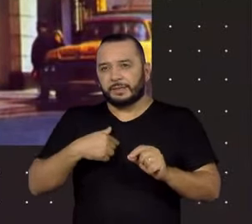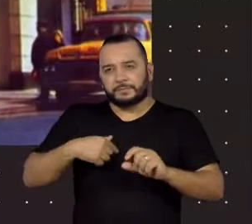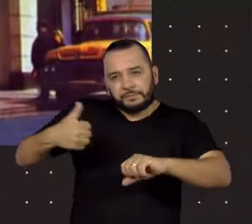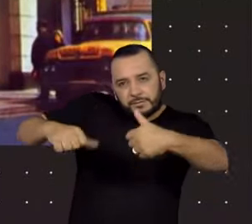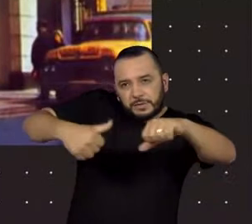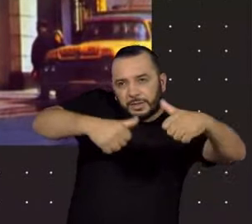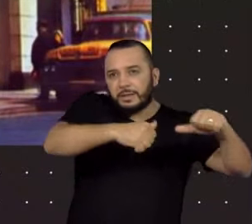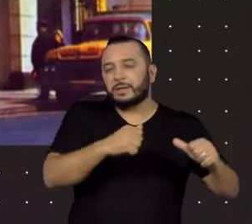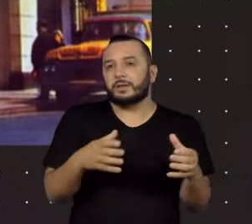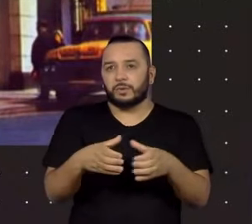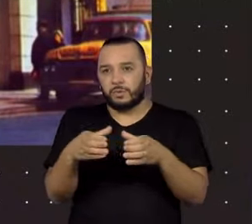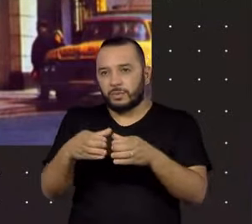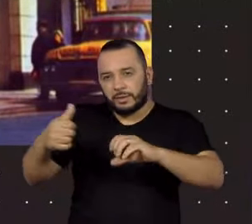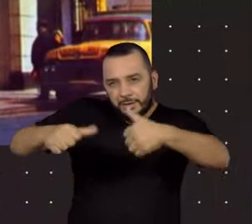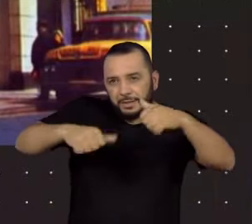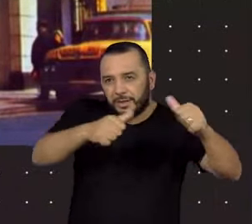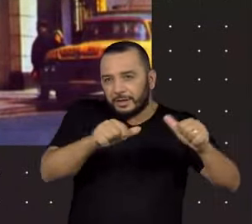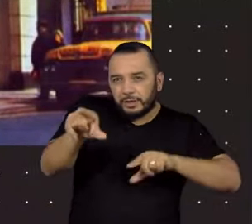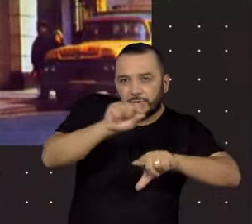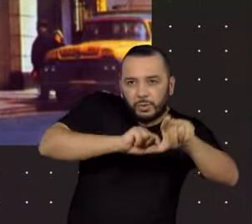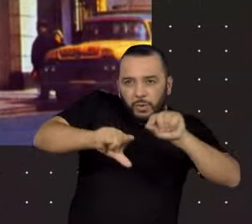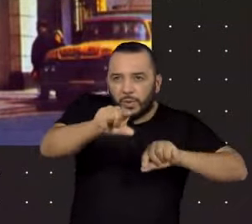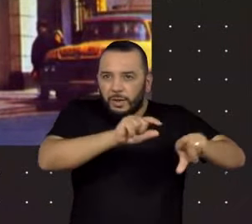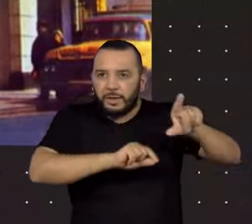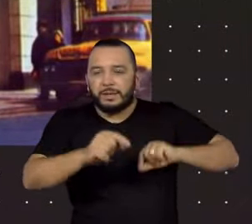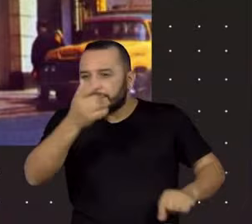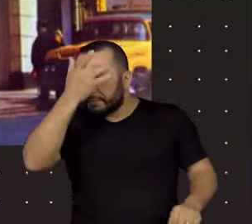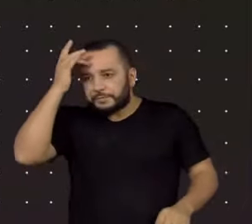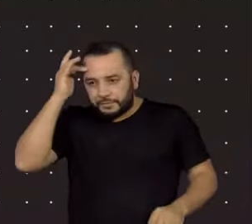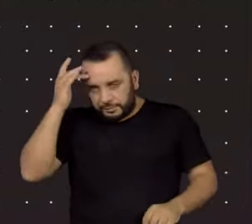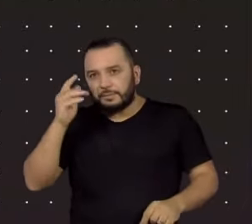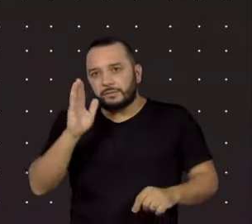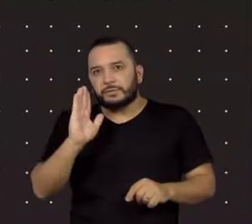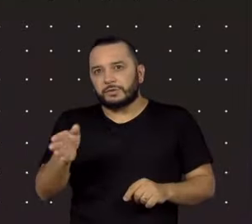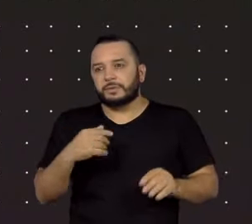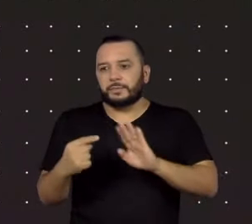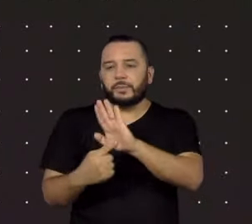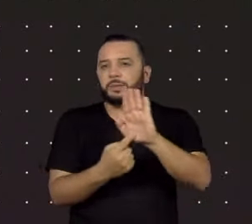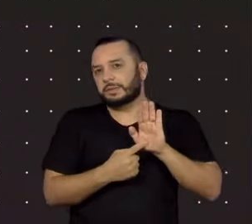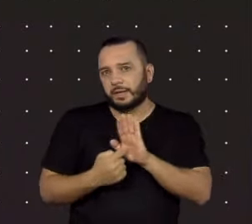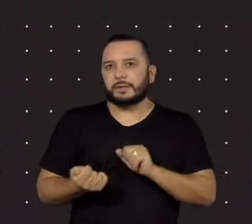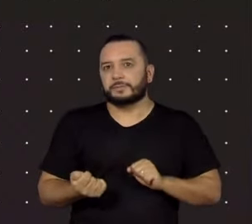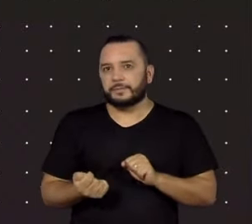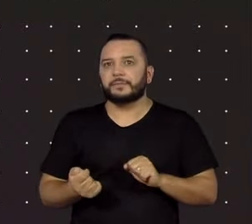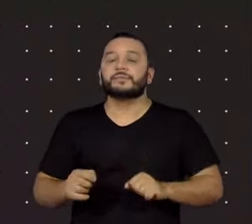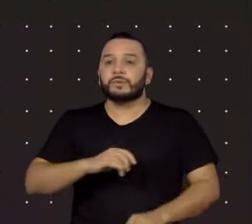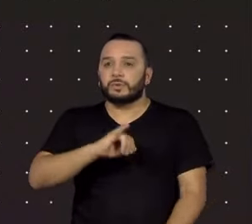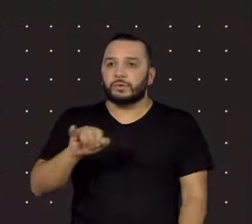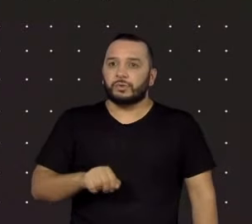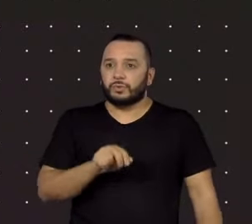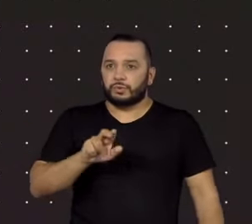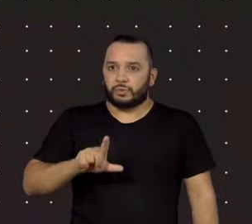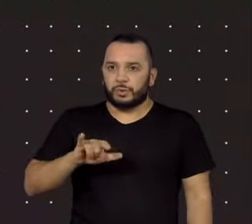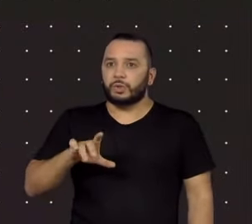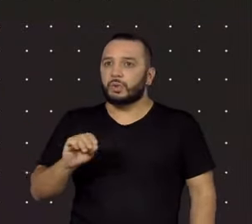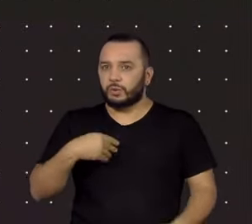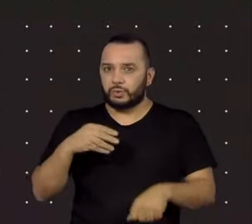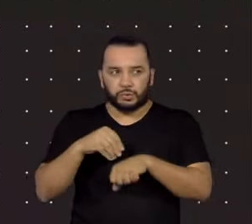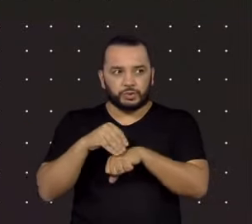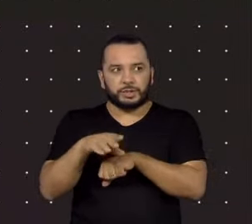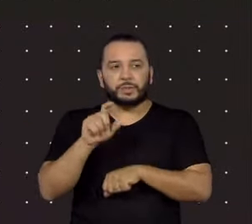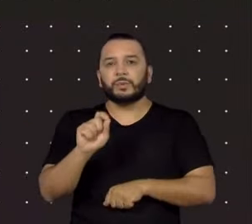da equipe que fazia a escolha das músicas a serem apresentadas. Foi Júlio que sugeriu o nome